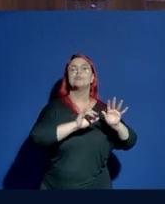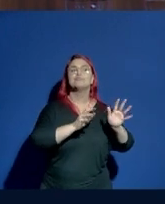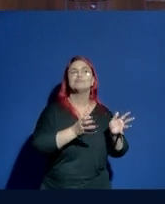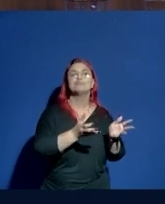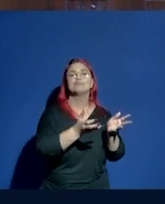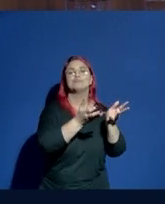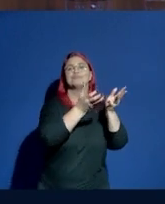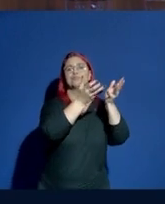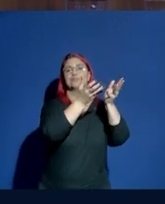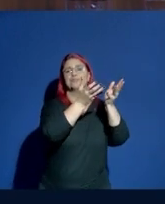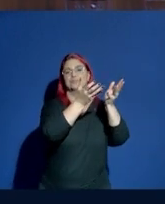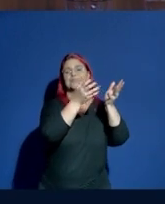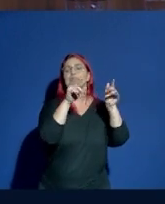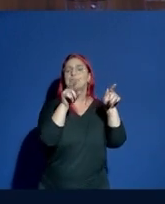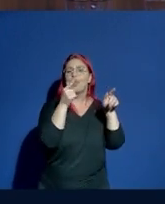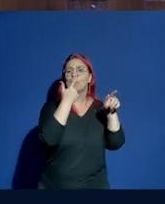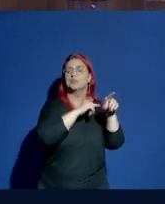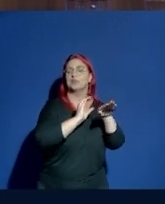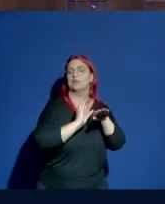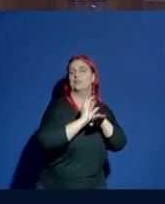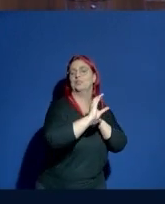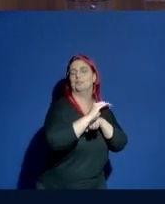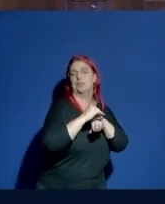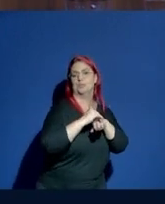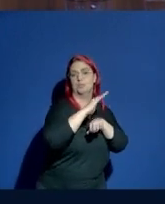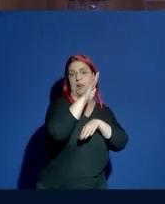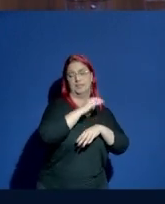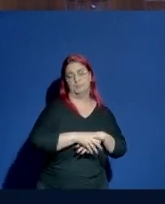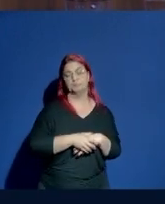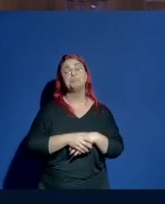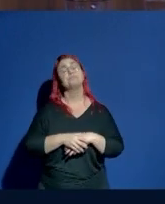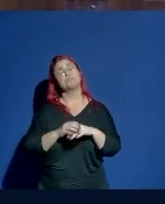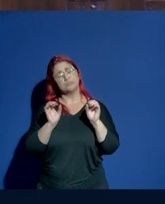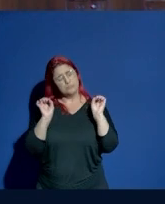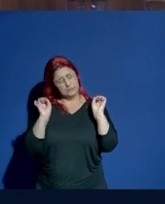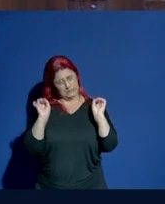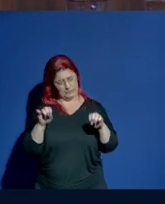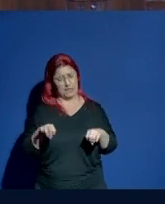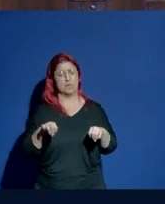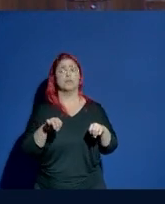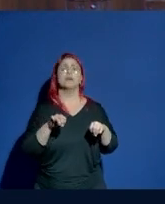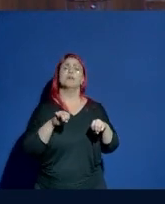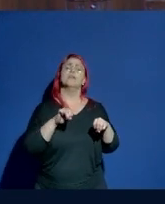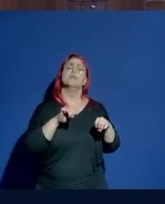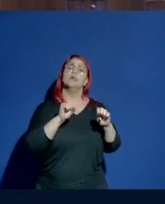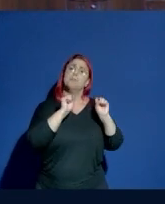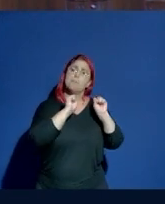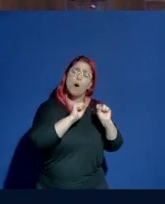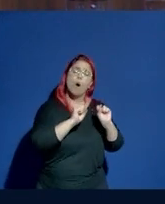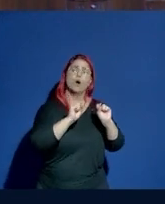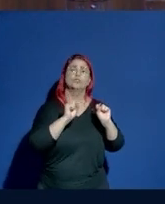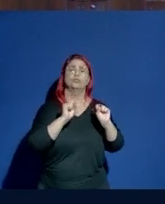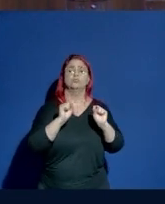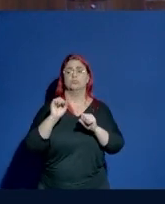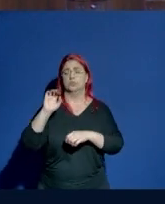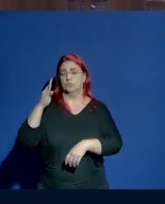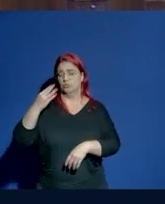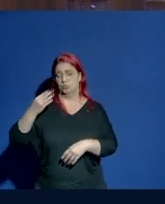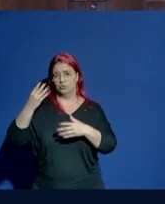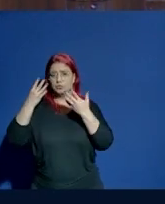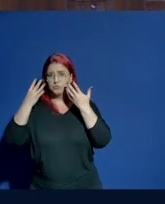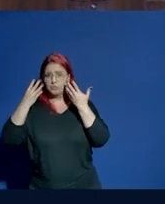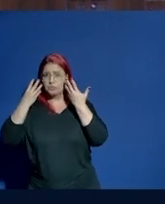né? Então, eu acho que sim, defensivo químico pode ceder um espaço para os